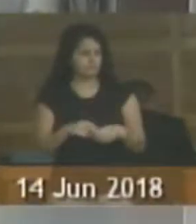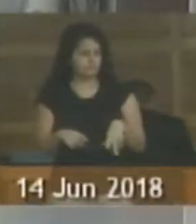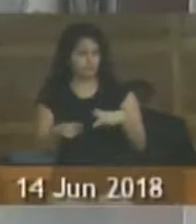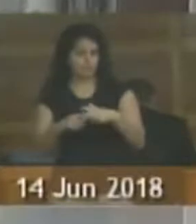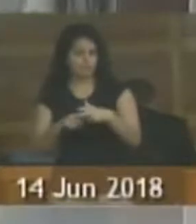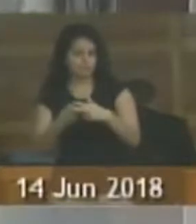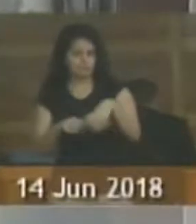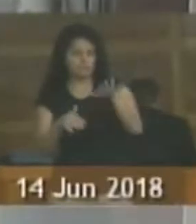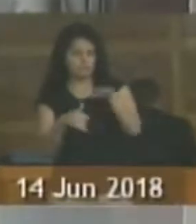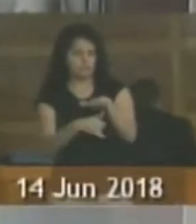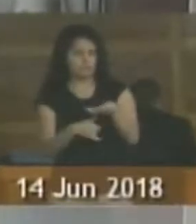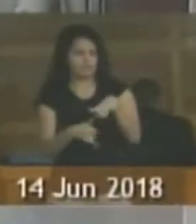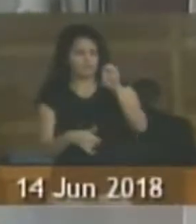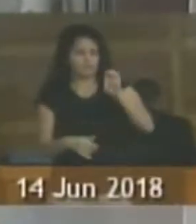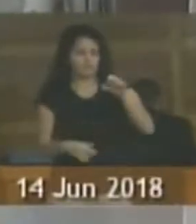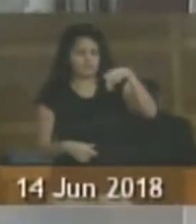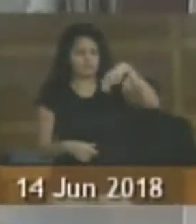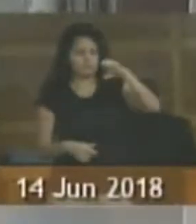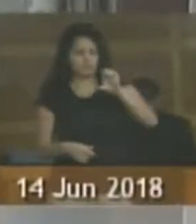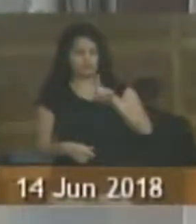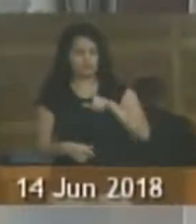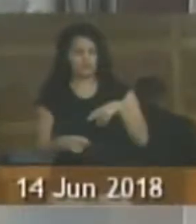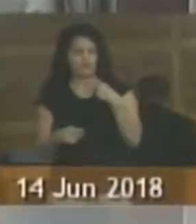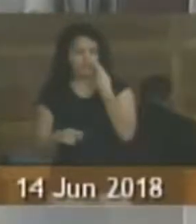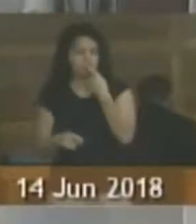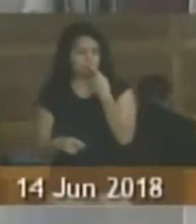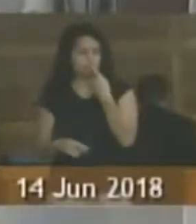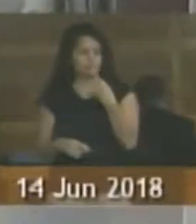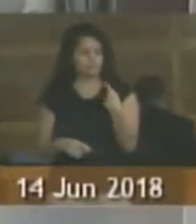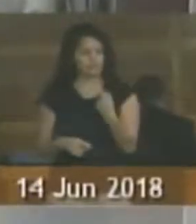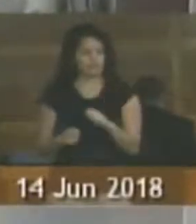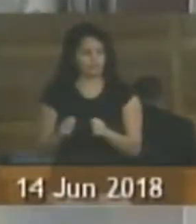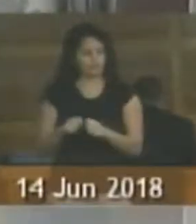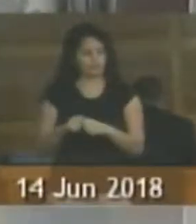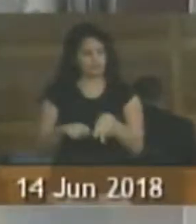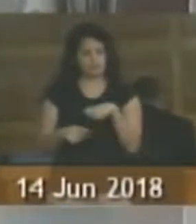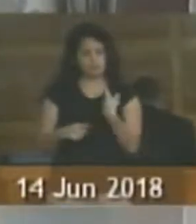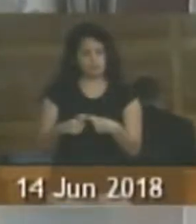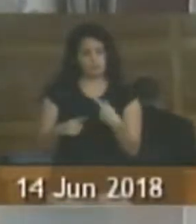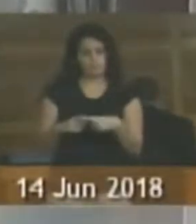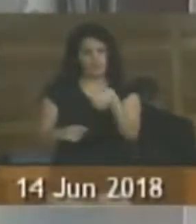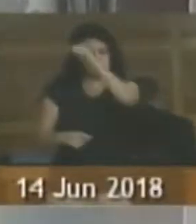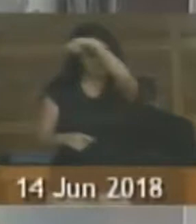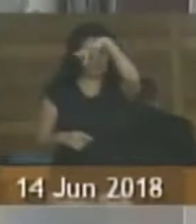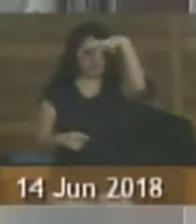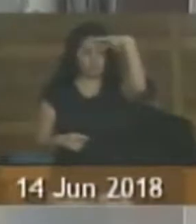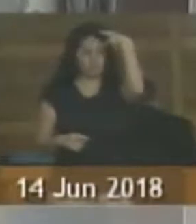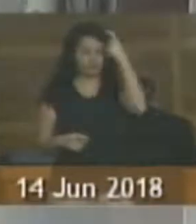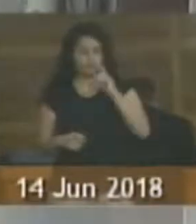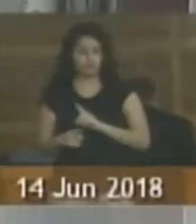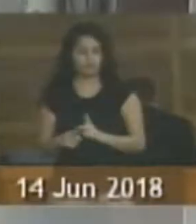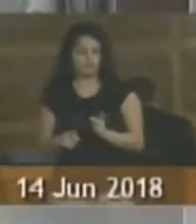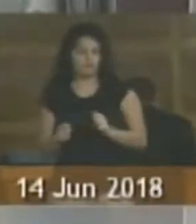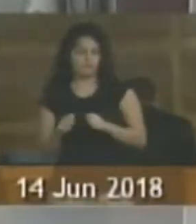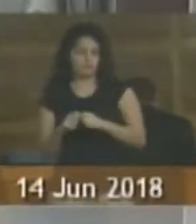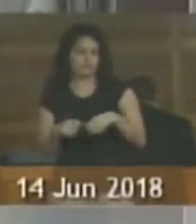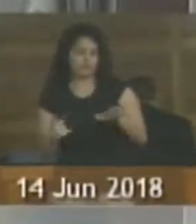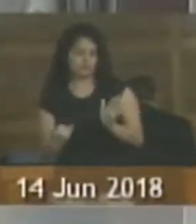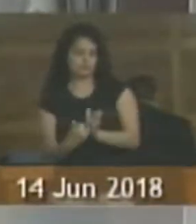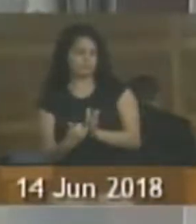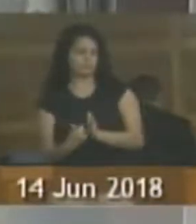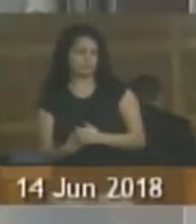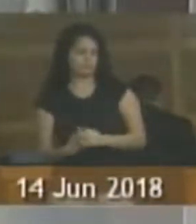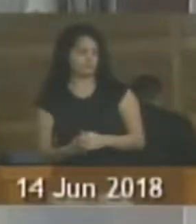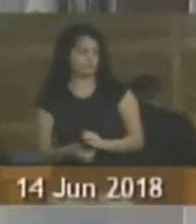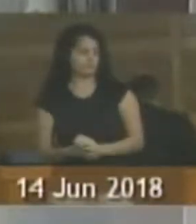elétrica. A Enel diz que não resolve porque a prefeitura não faz um parecer. A prefeitura diz que o